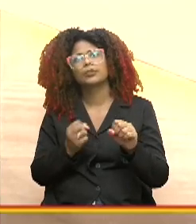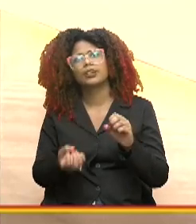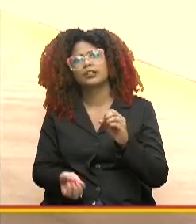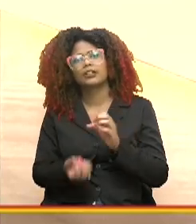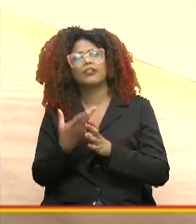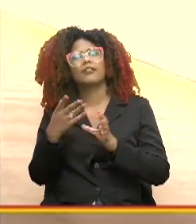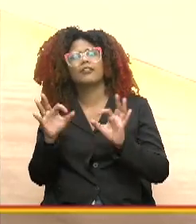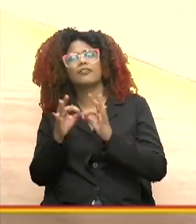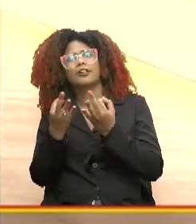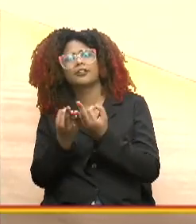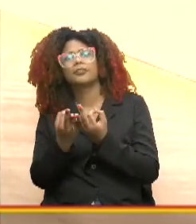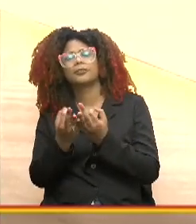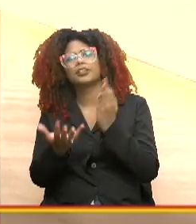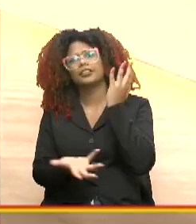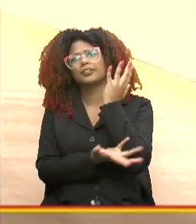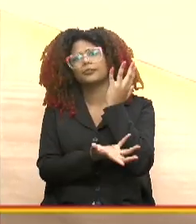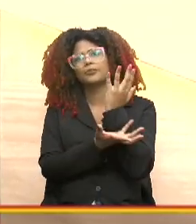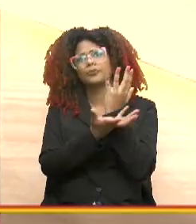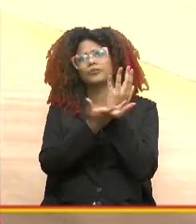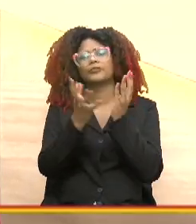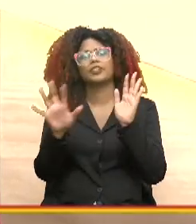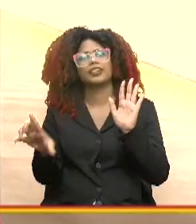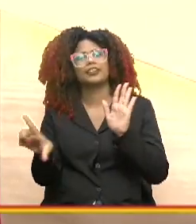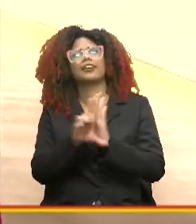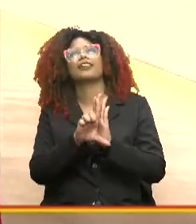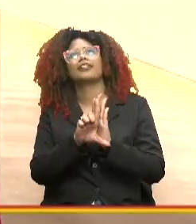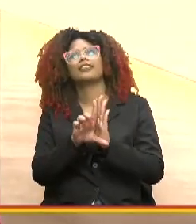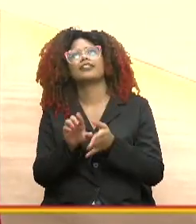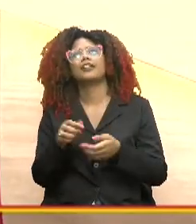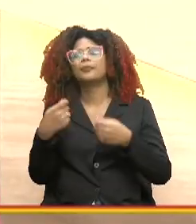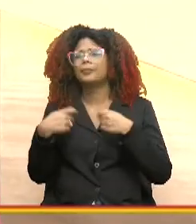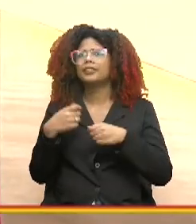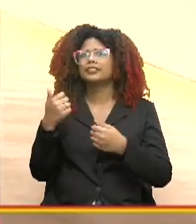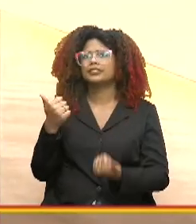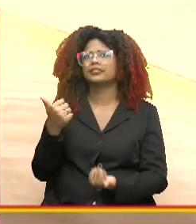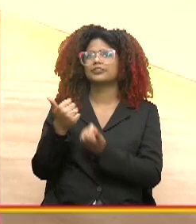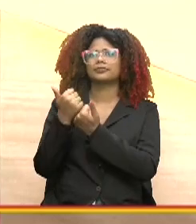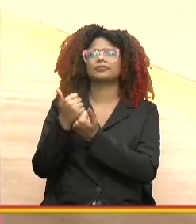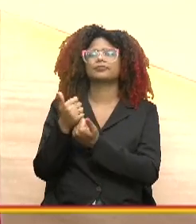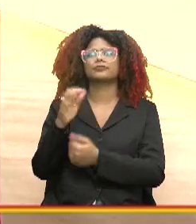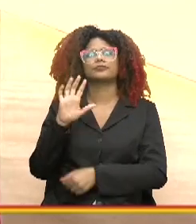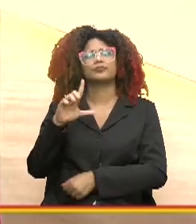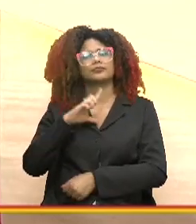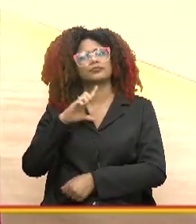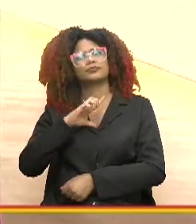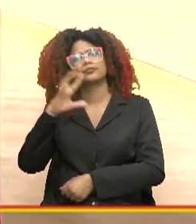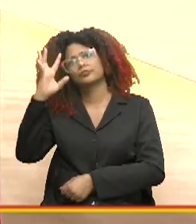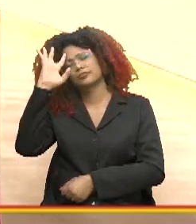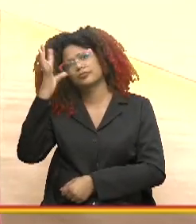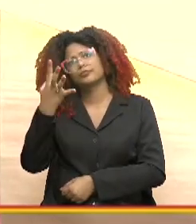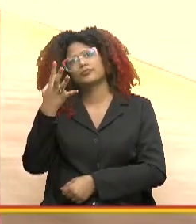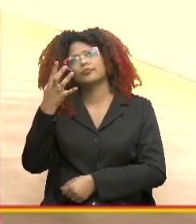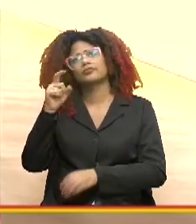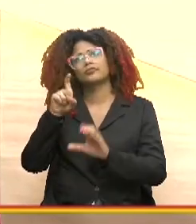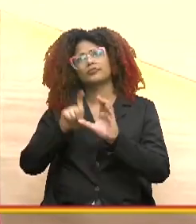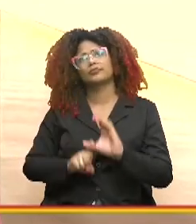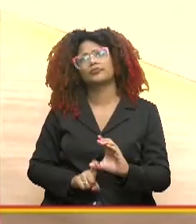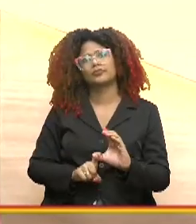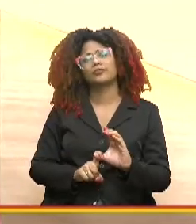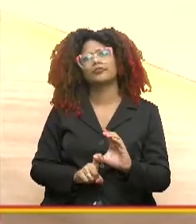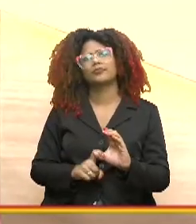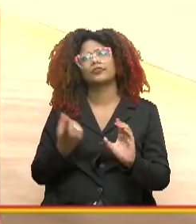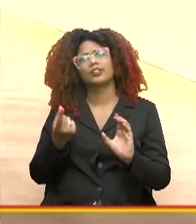dos aspectos assim burocráticos e legais precisa de uma assessoriamos decidido que os dependentes